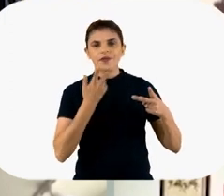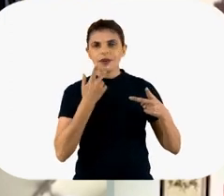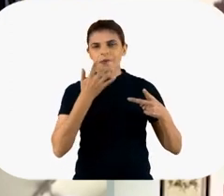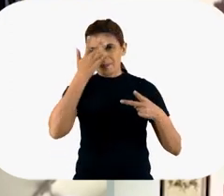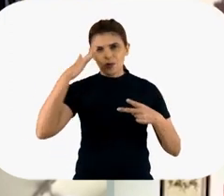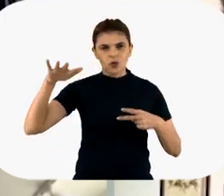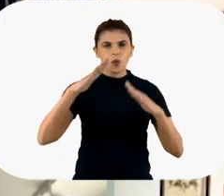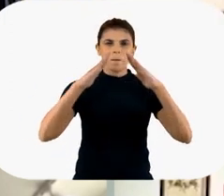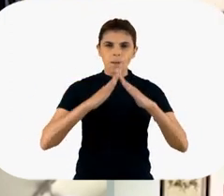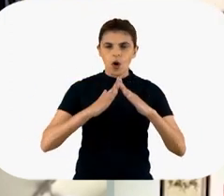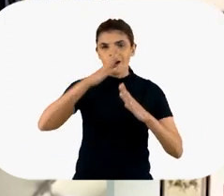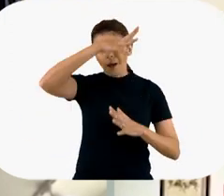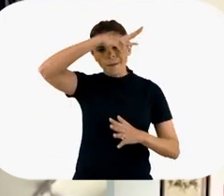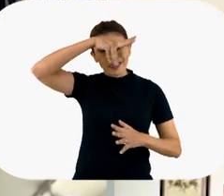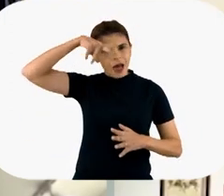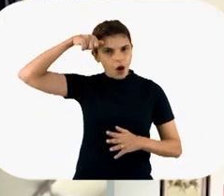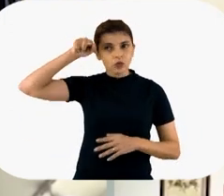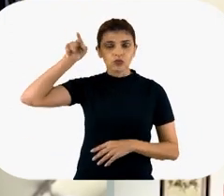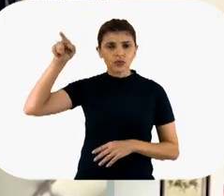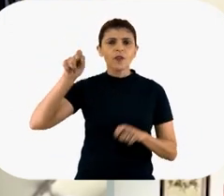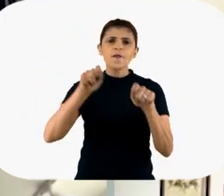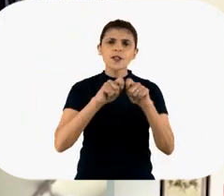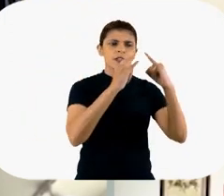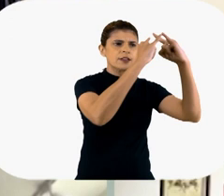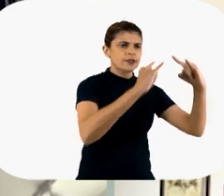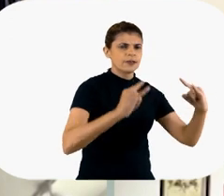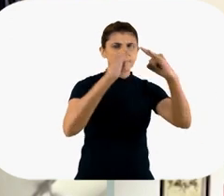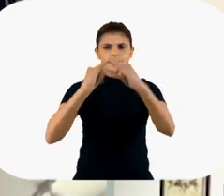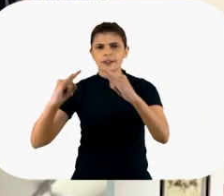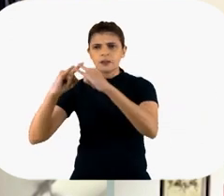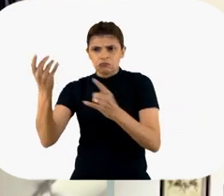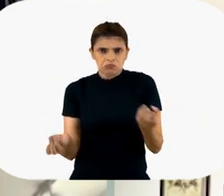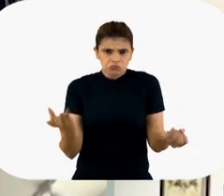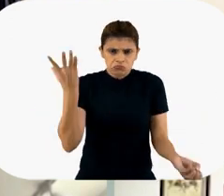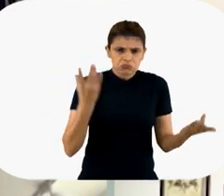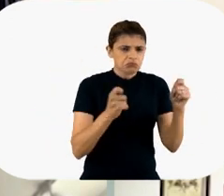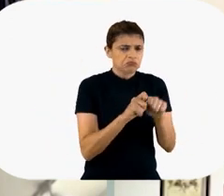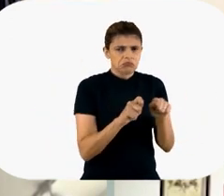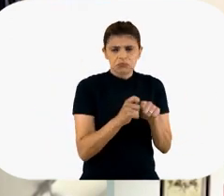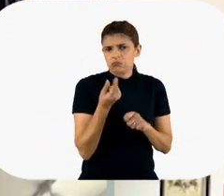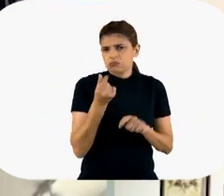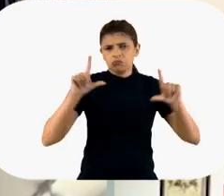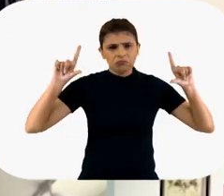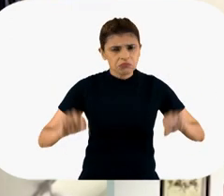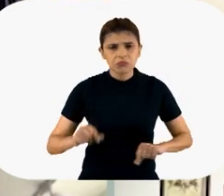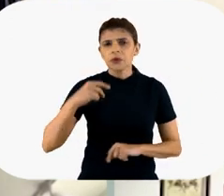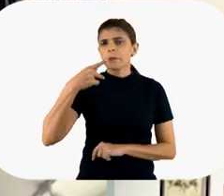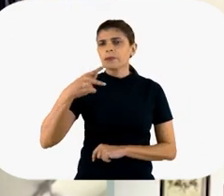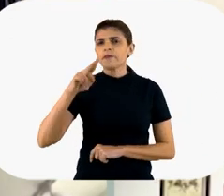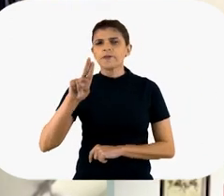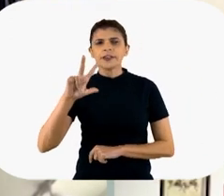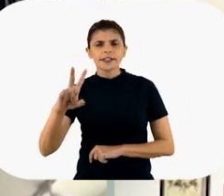de Manaus, numa iniciativa própria, fizeram umas tendas de contenção de baixo custo, né, com PVC,